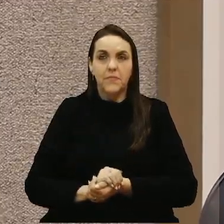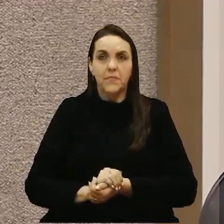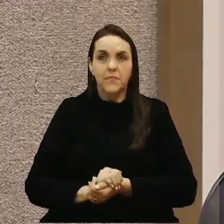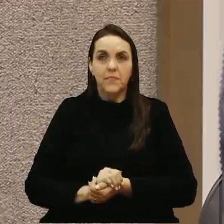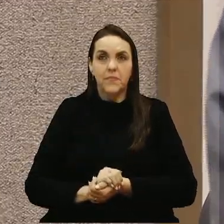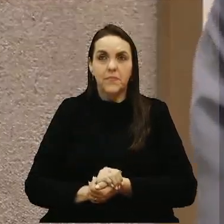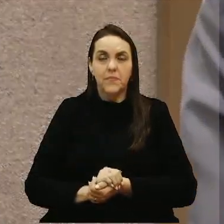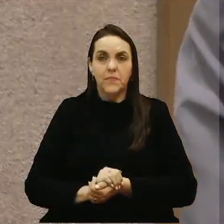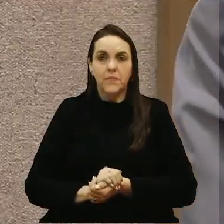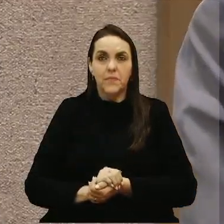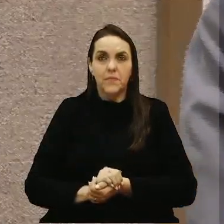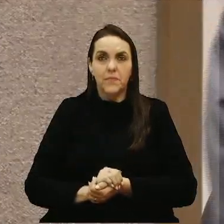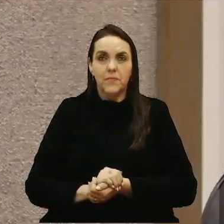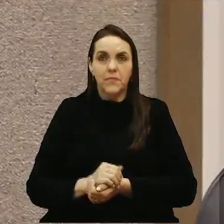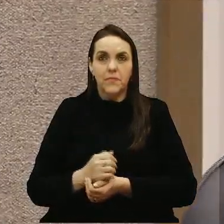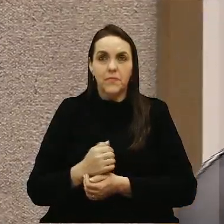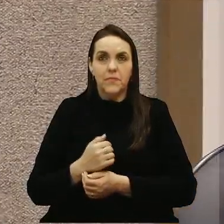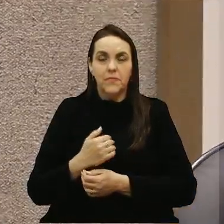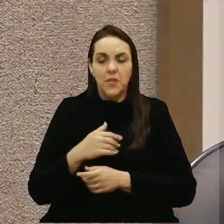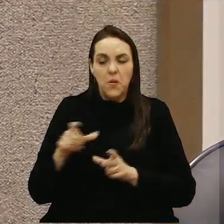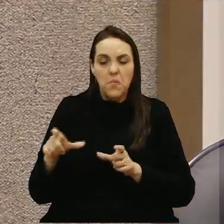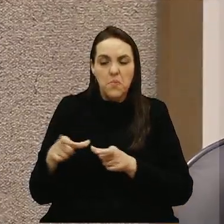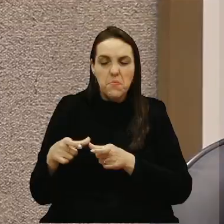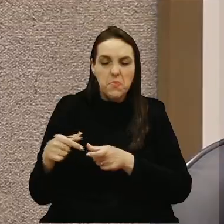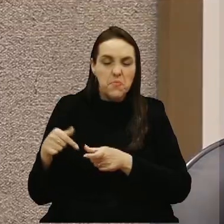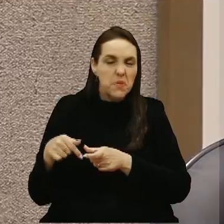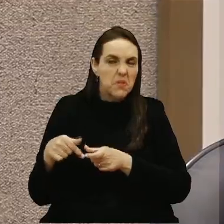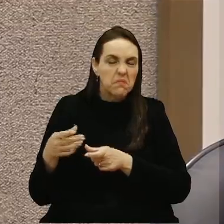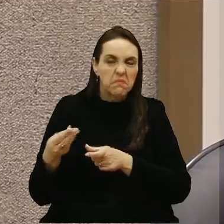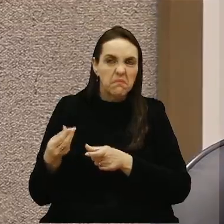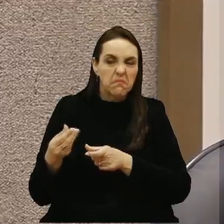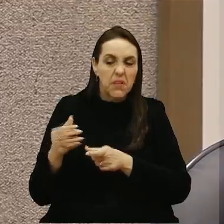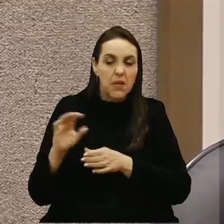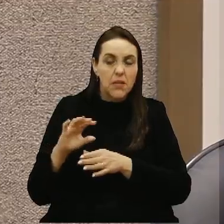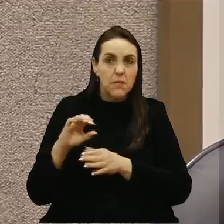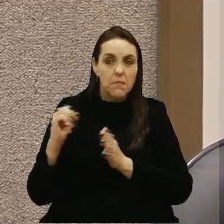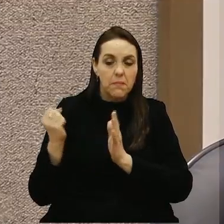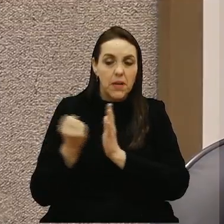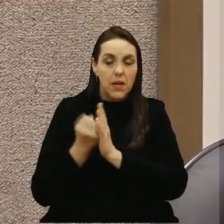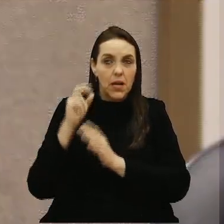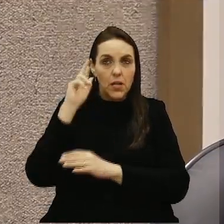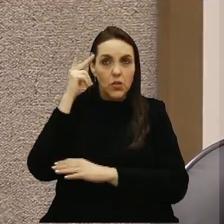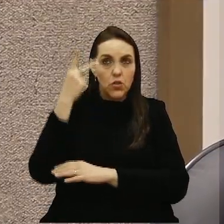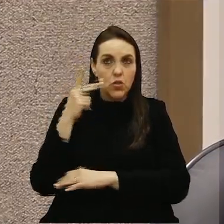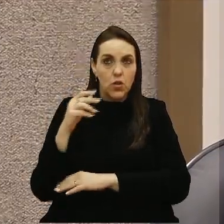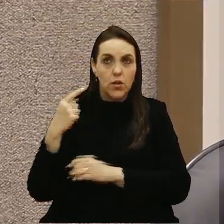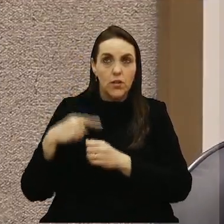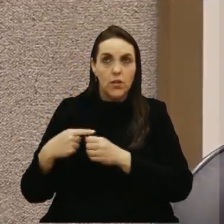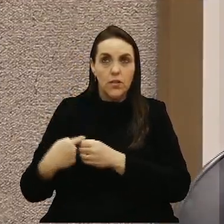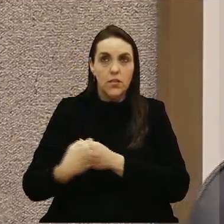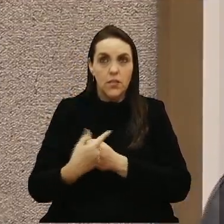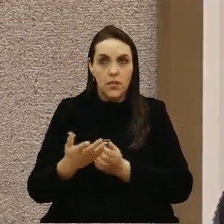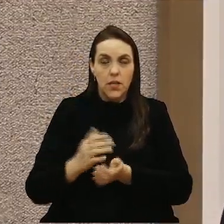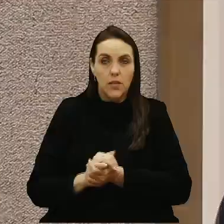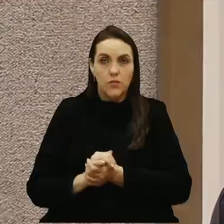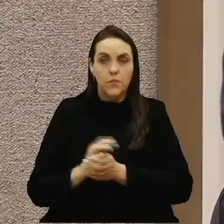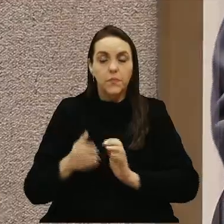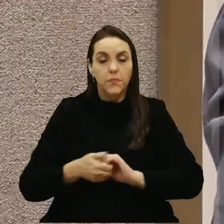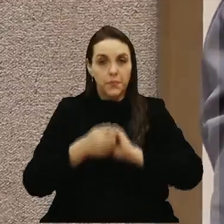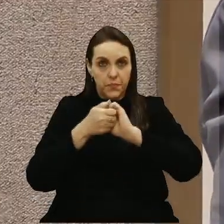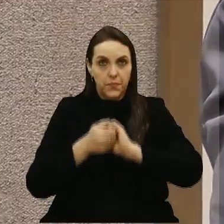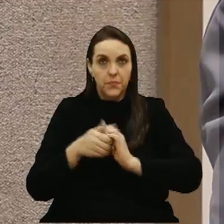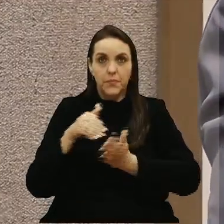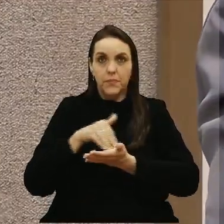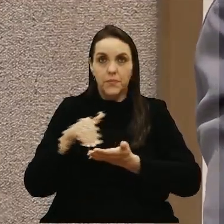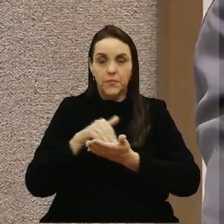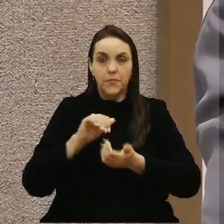um cantinho de nada, mas que com certeza vai marcar a história dessa cidade. Quero saudar o secretário